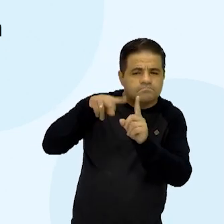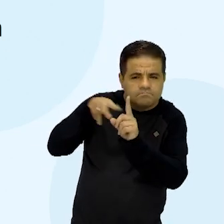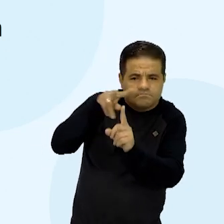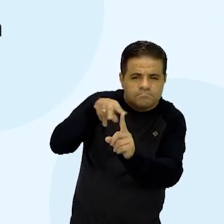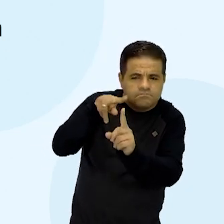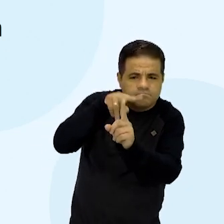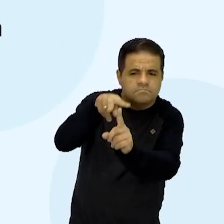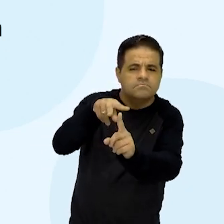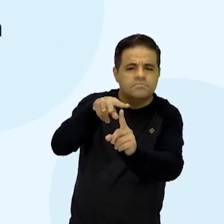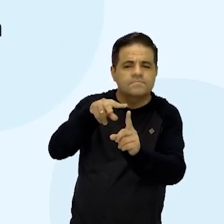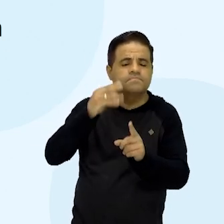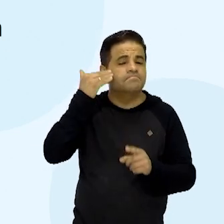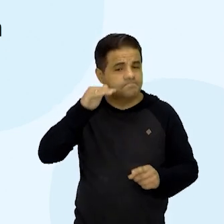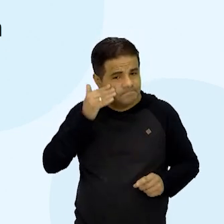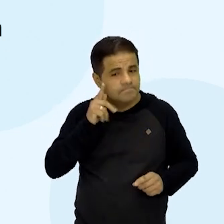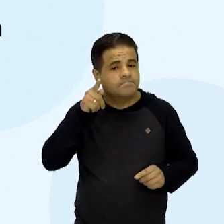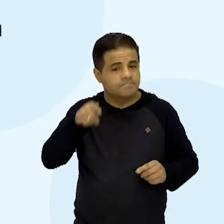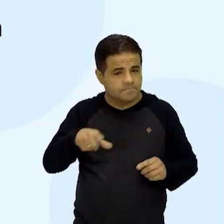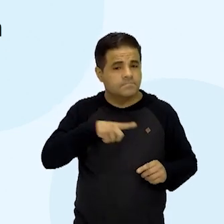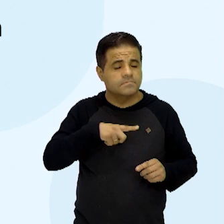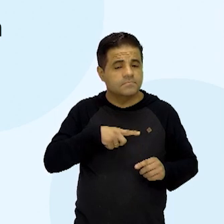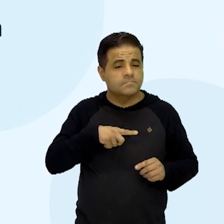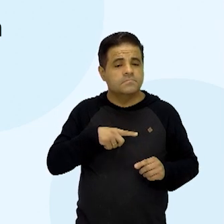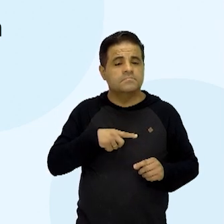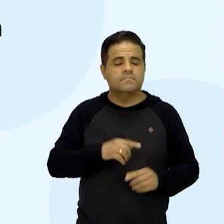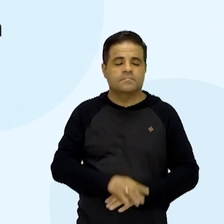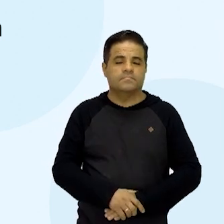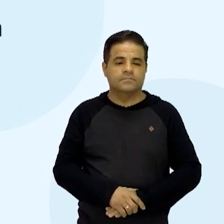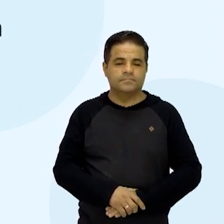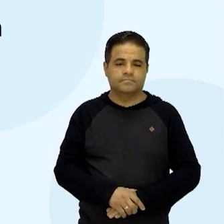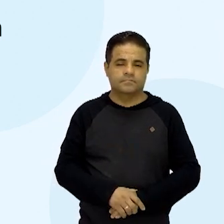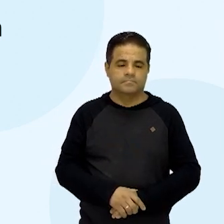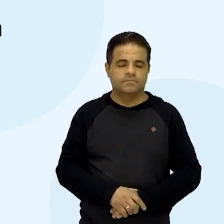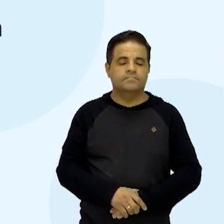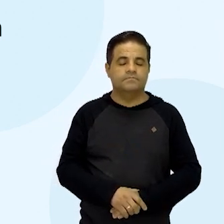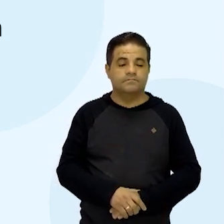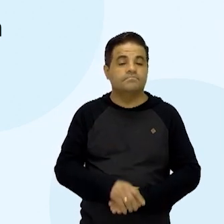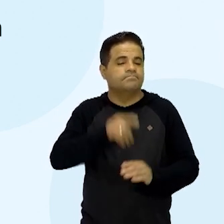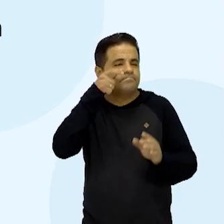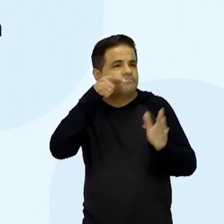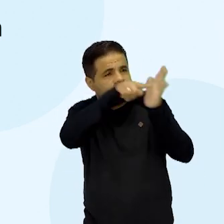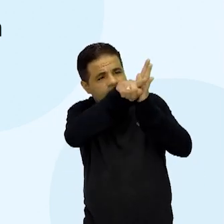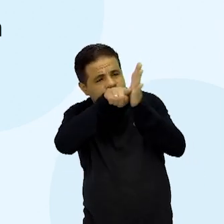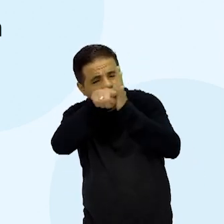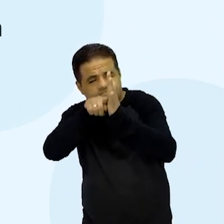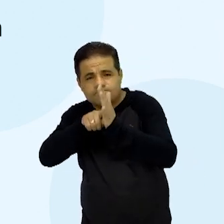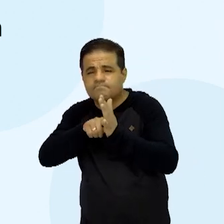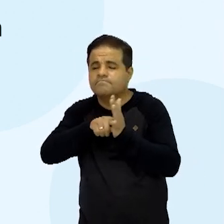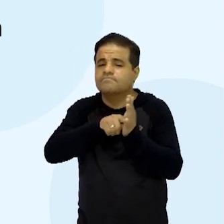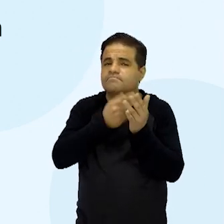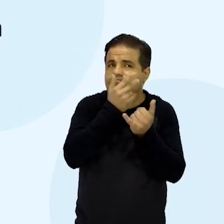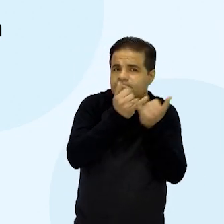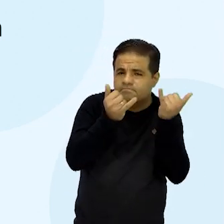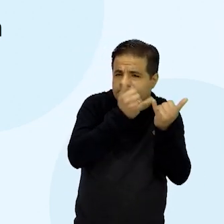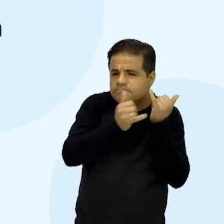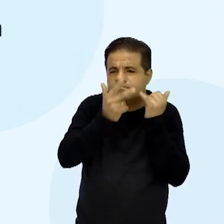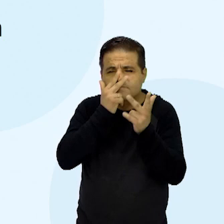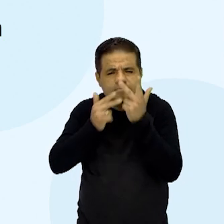and analyze similarities and differences in human characteristics. analisar similaridades